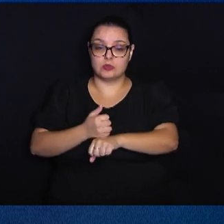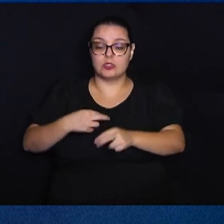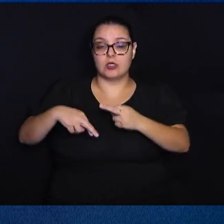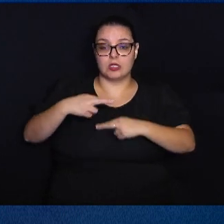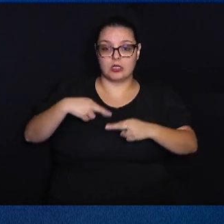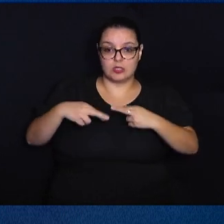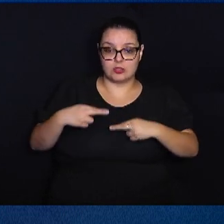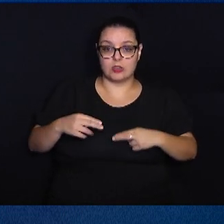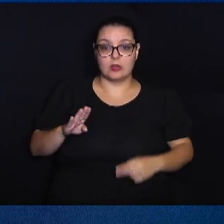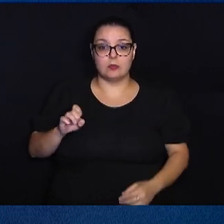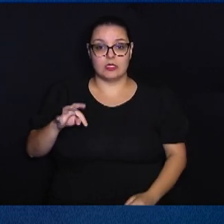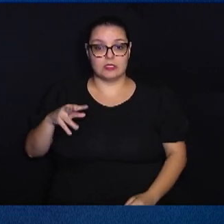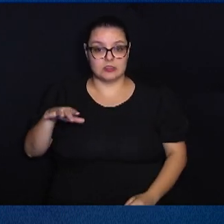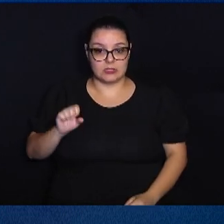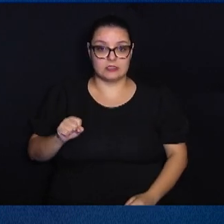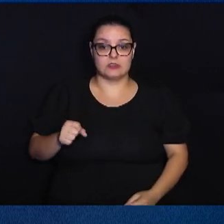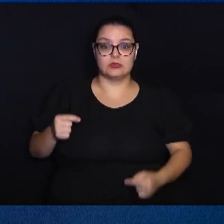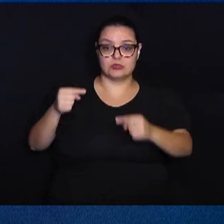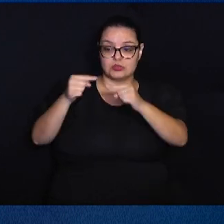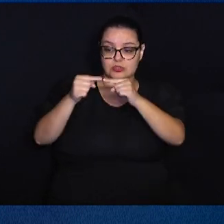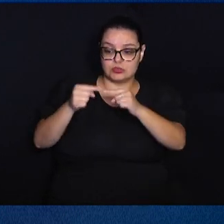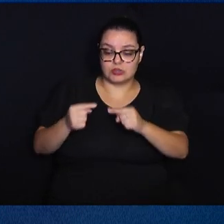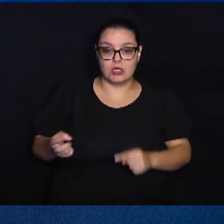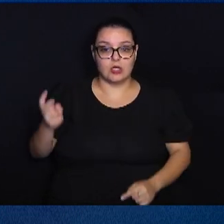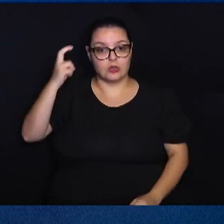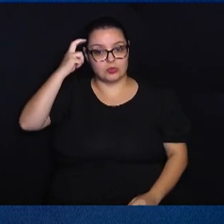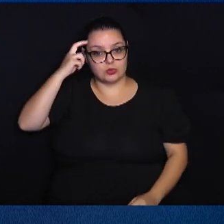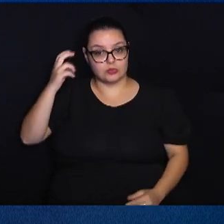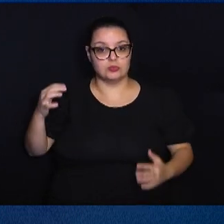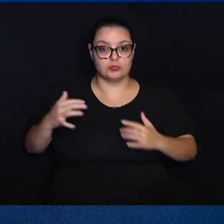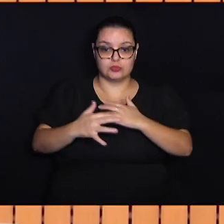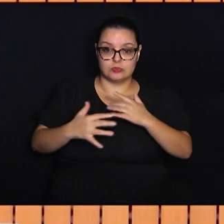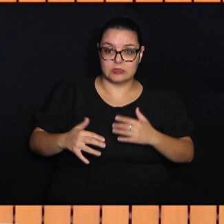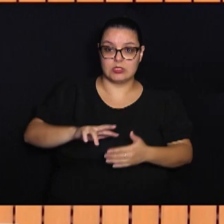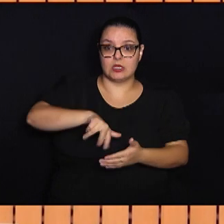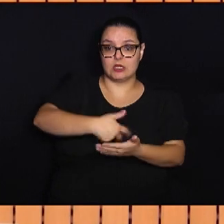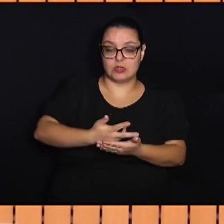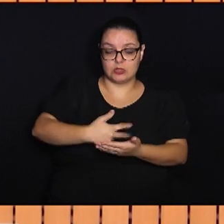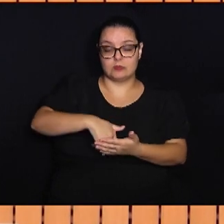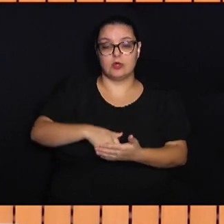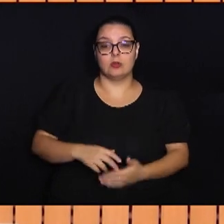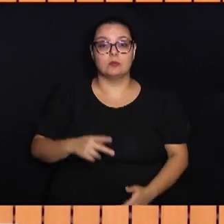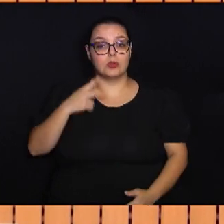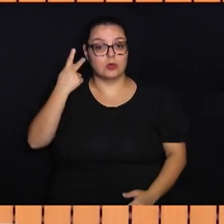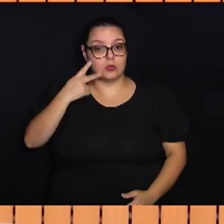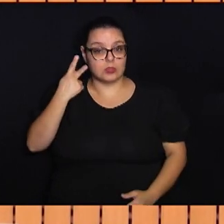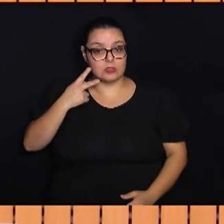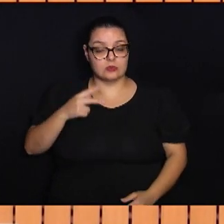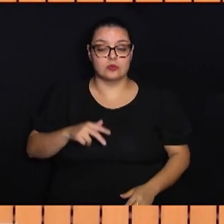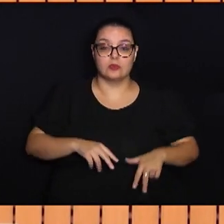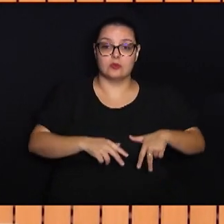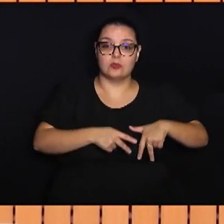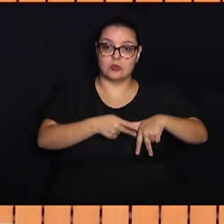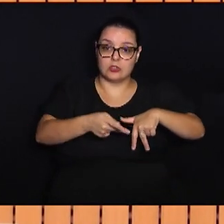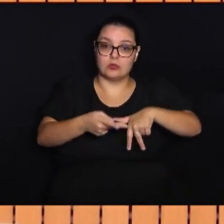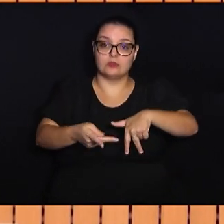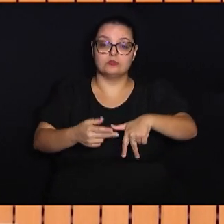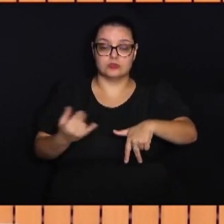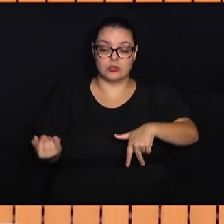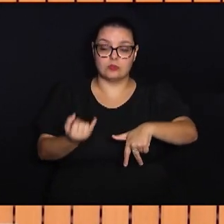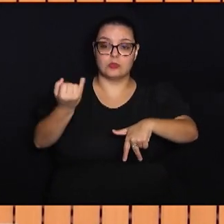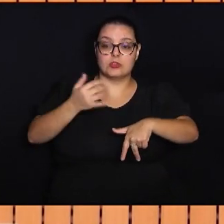evento, porque faz parte da tradição da nossa cidade, faz parte da cultura brasileira, porque ressalta a importância do